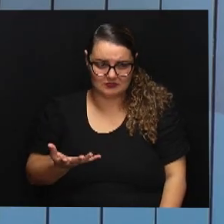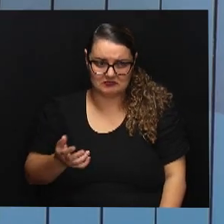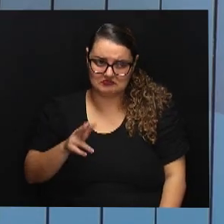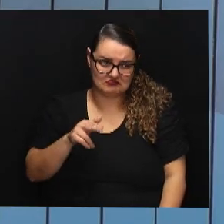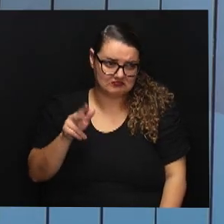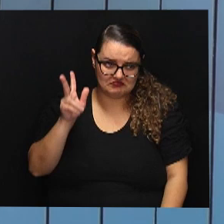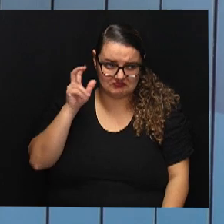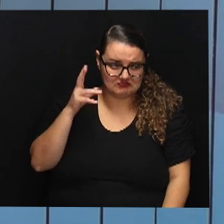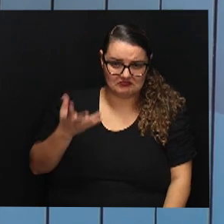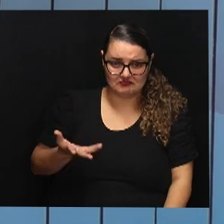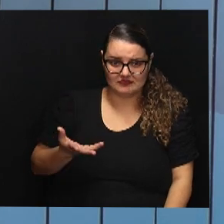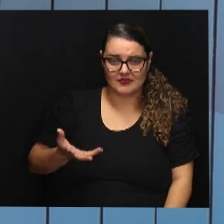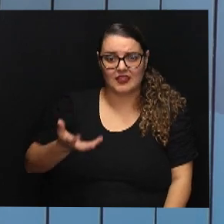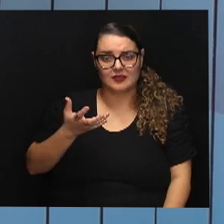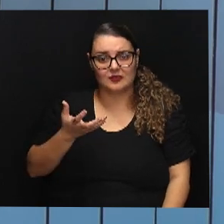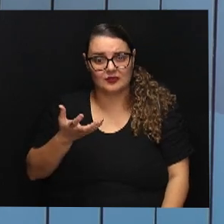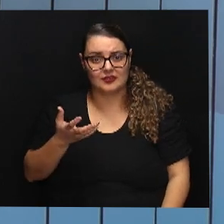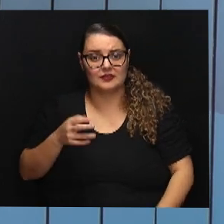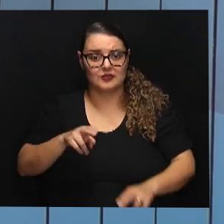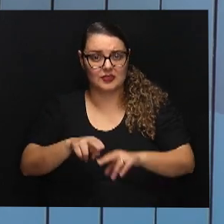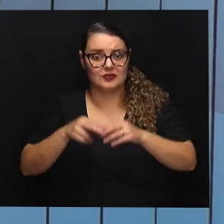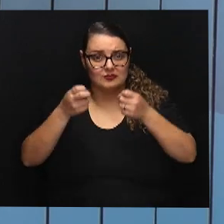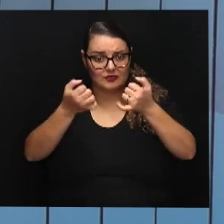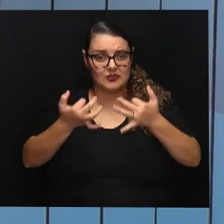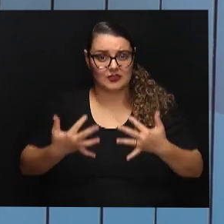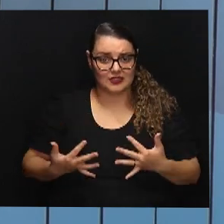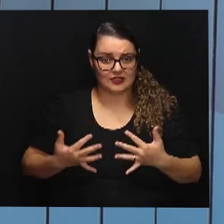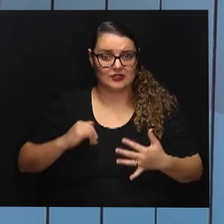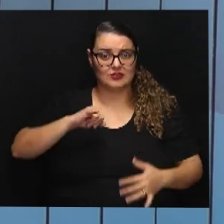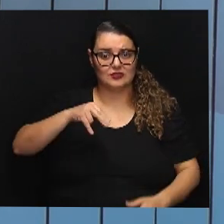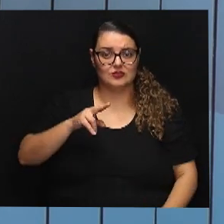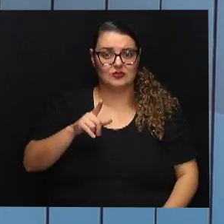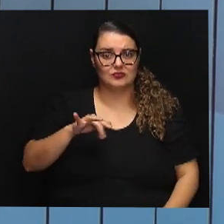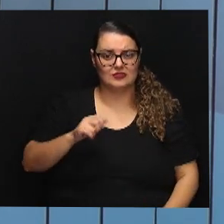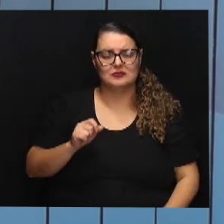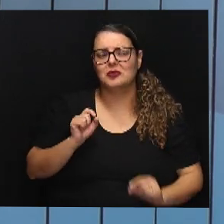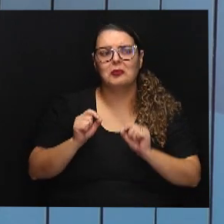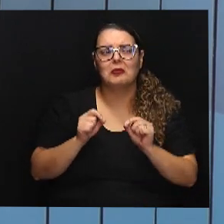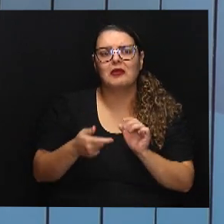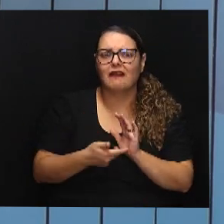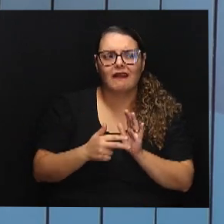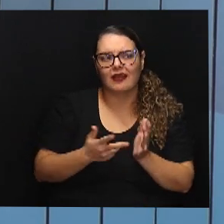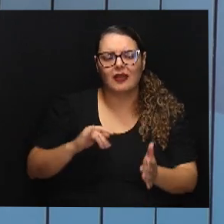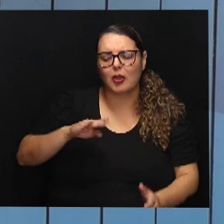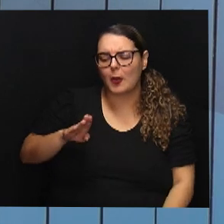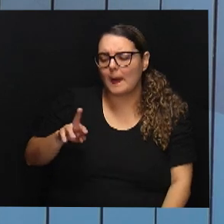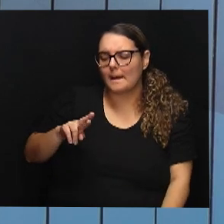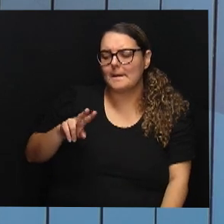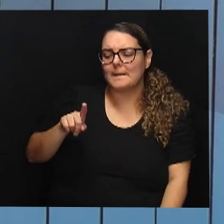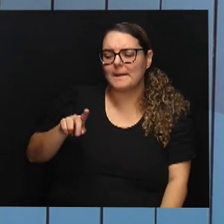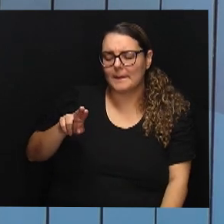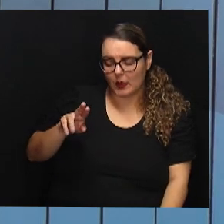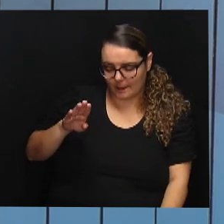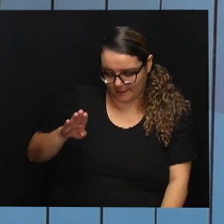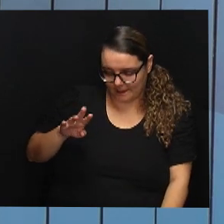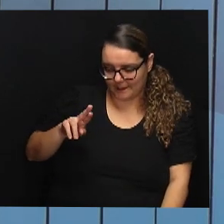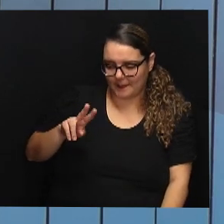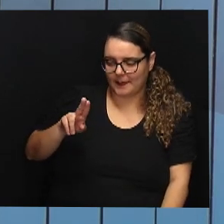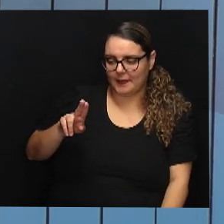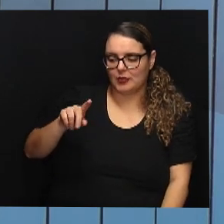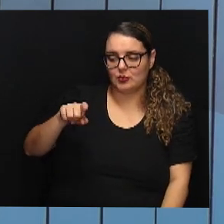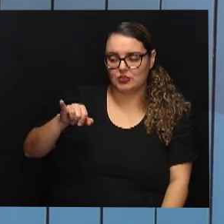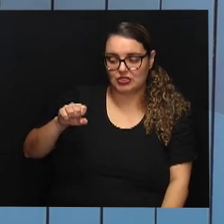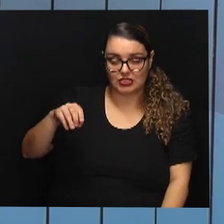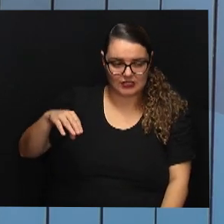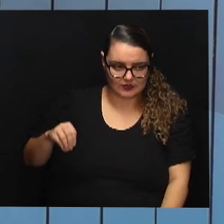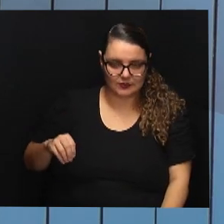pouquinho estranho, né? Muitas pessoas não conhecem ou até não ouviram falar. Eu gostaria que por isso você explicasse, Juliana, o que